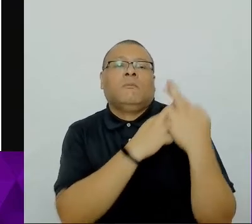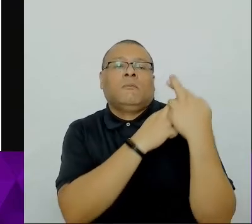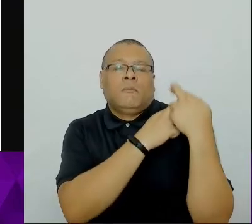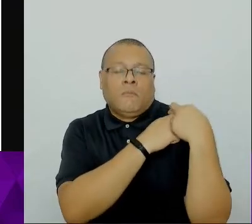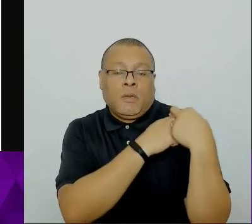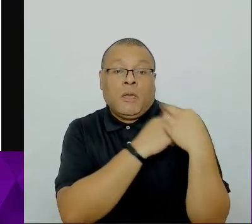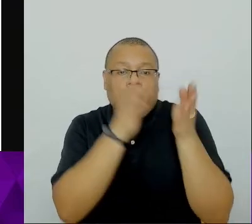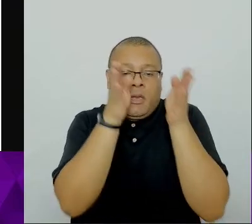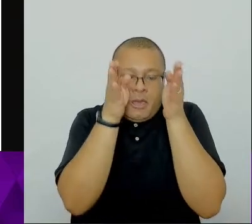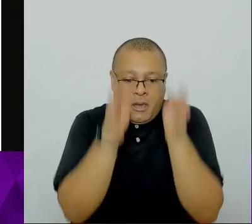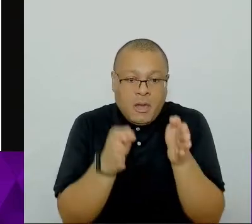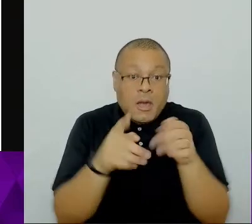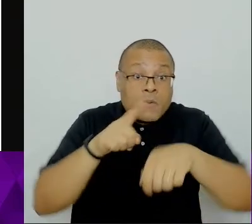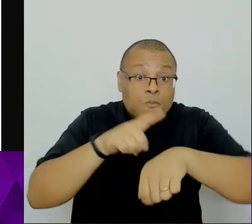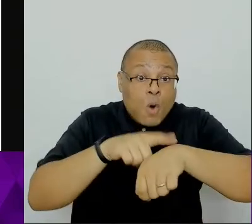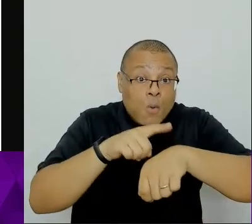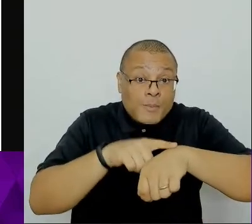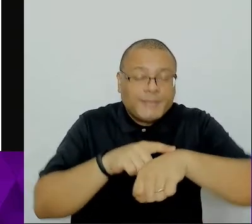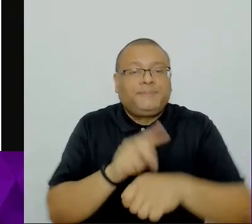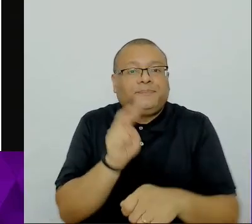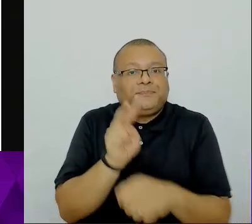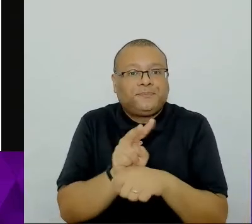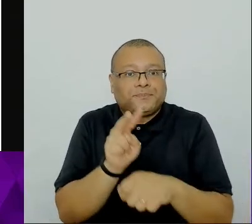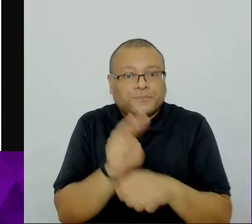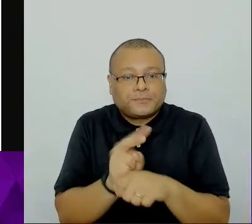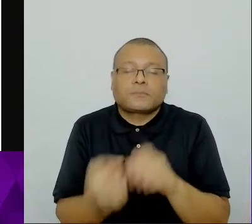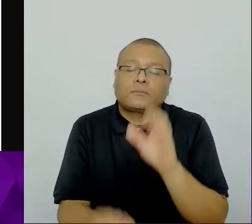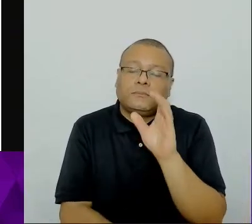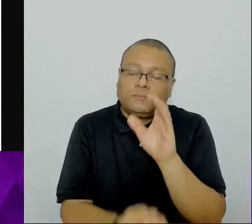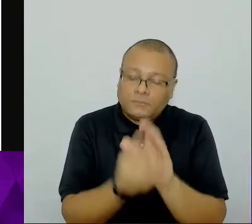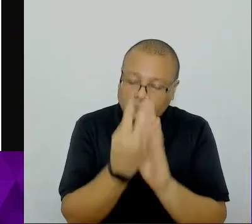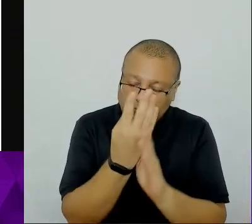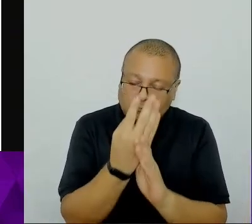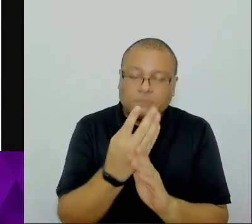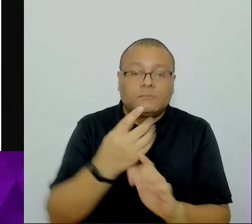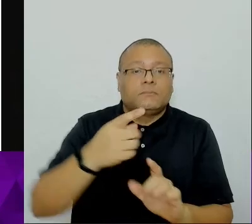etapa para